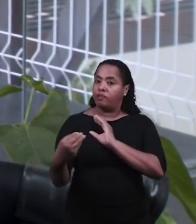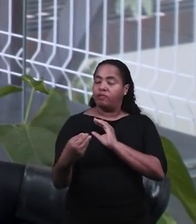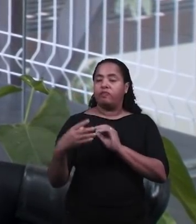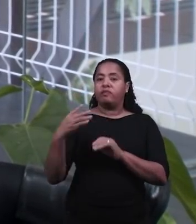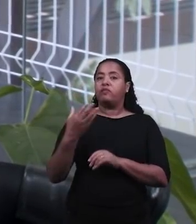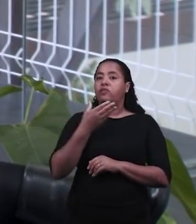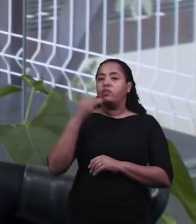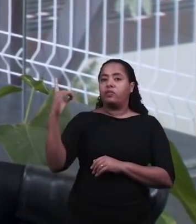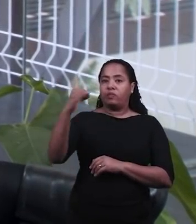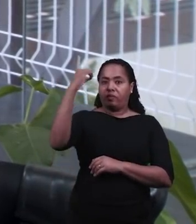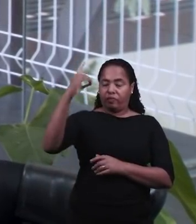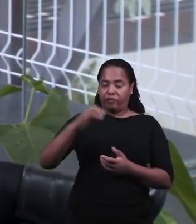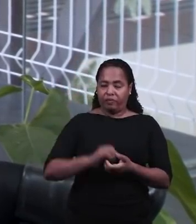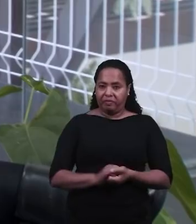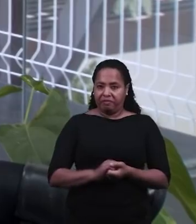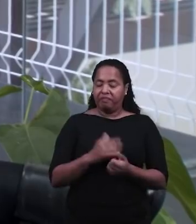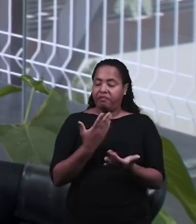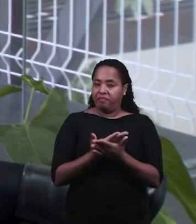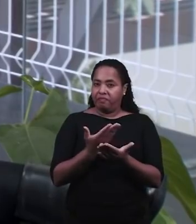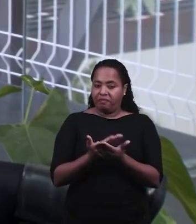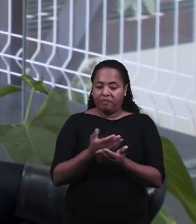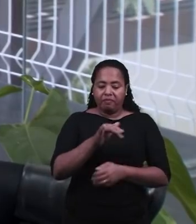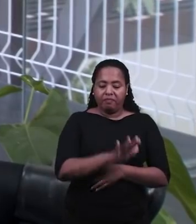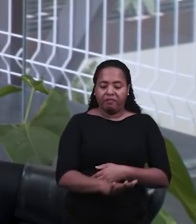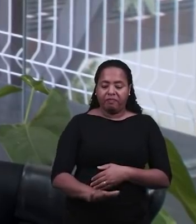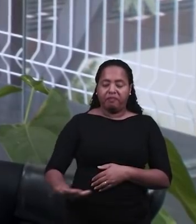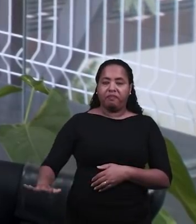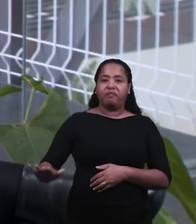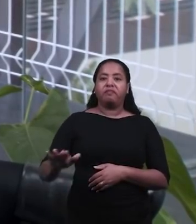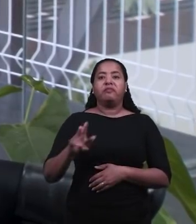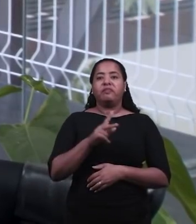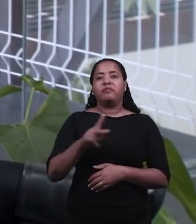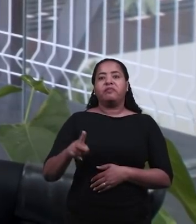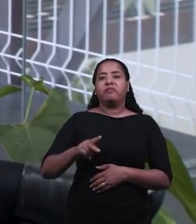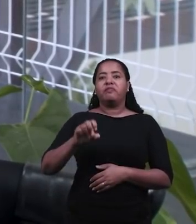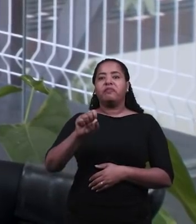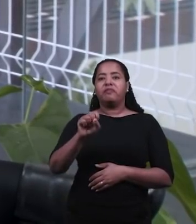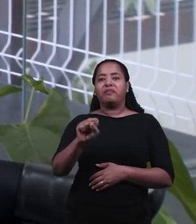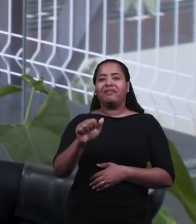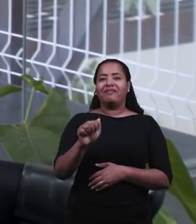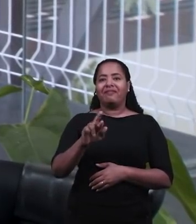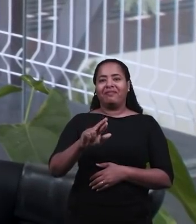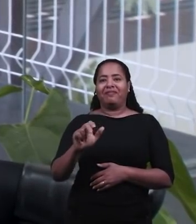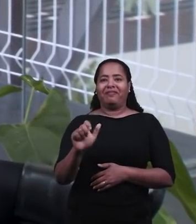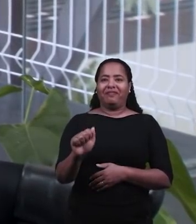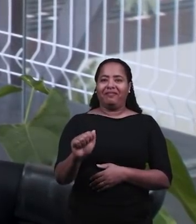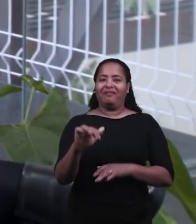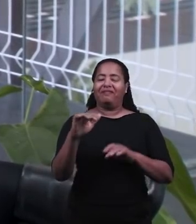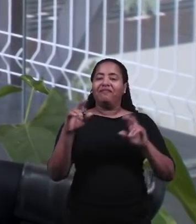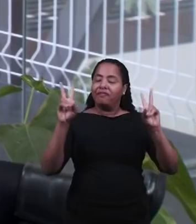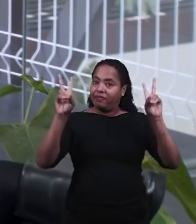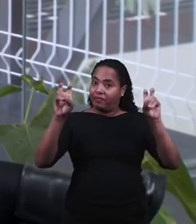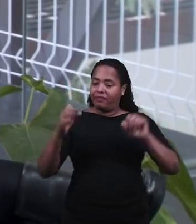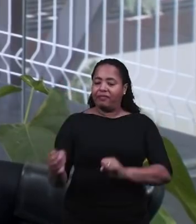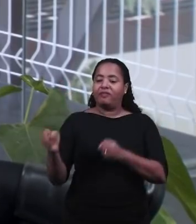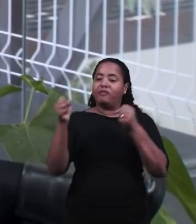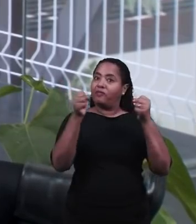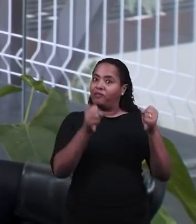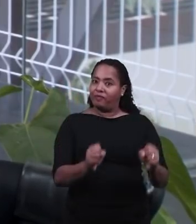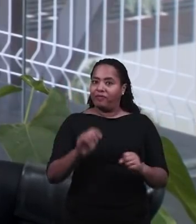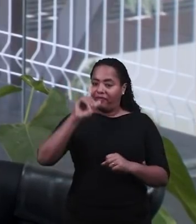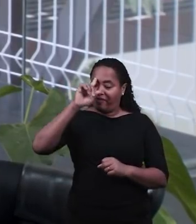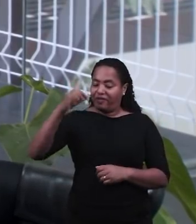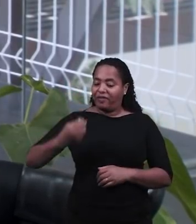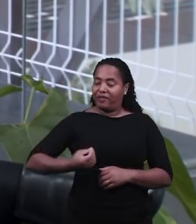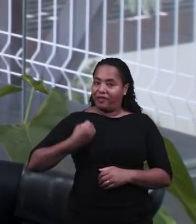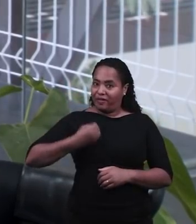crianças, intermediários e adolescentes, a professora Sara Azuri, ampliando o tema O Poder de Deus na Vida de Josué,